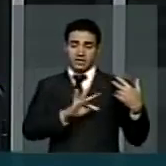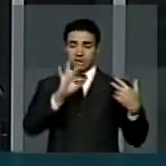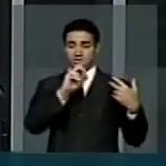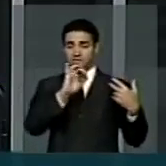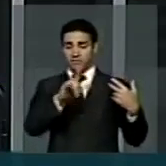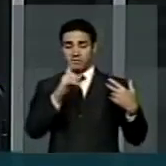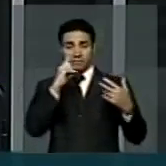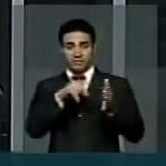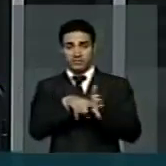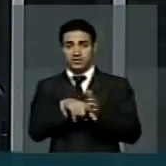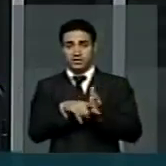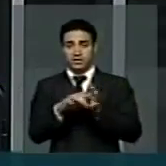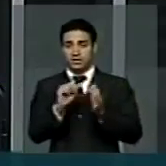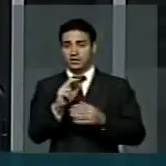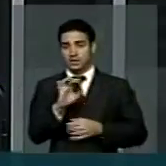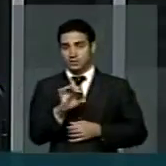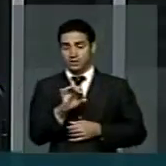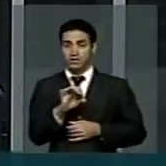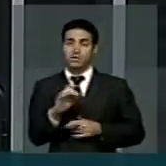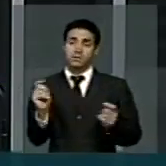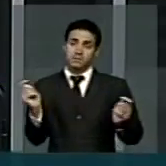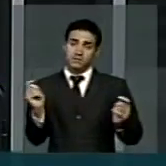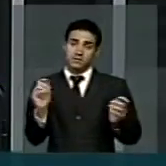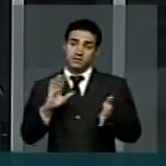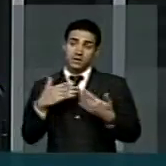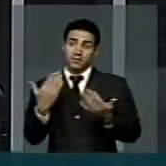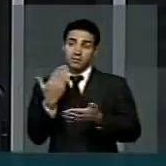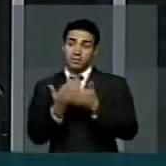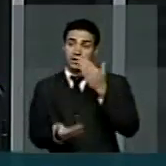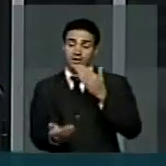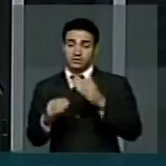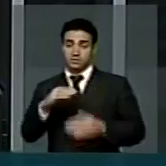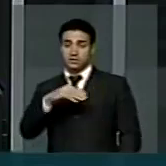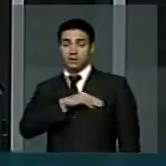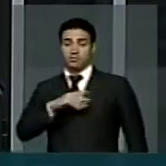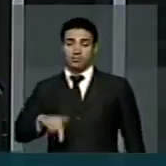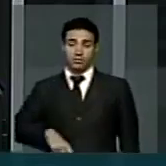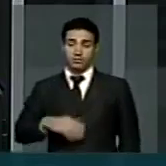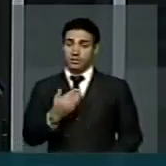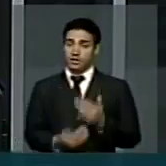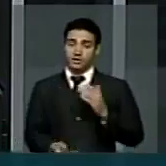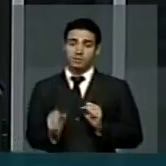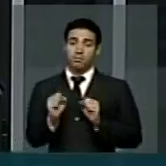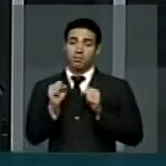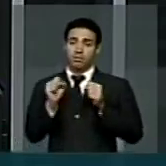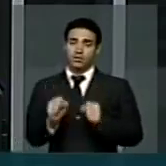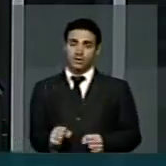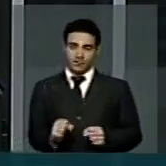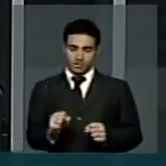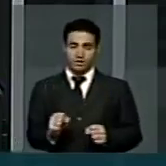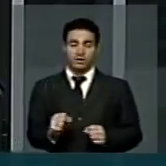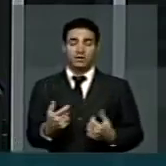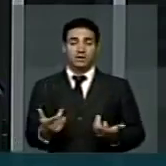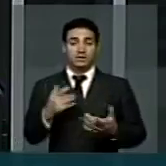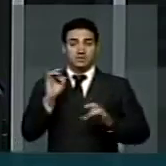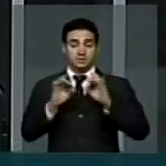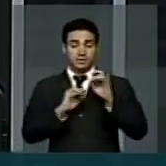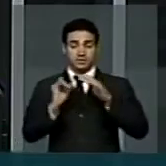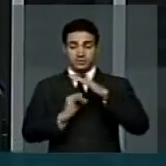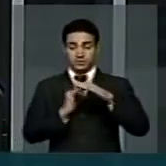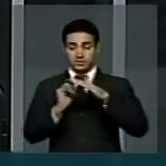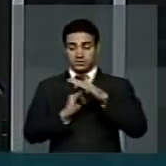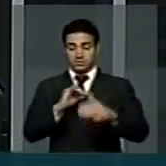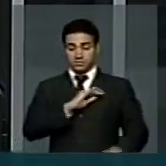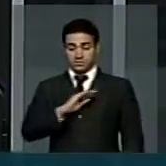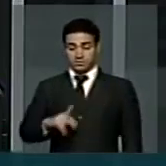para investigar crimes, o que poderá limitar o poder de atuação do Ministério Público. Eu dou especial atenção à instituição Ministério